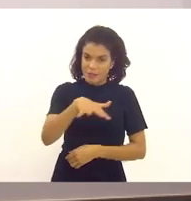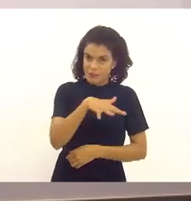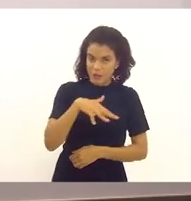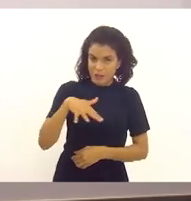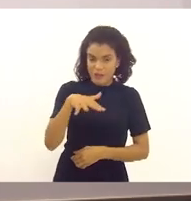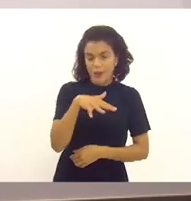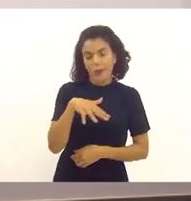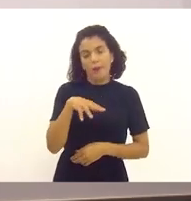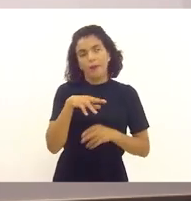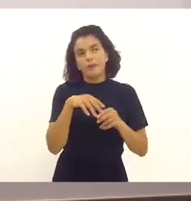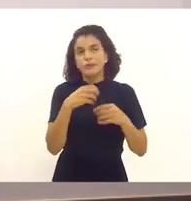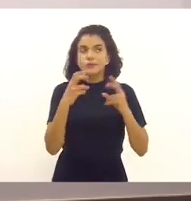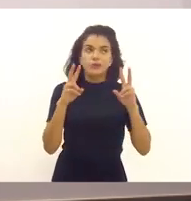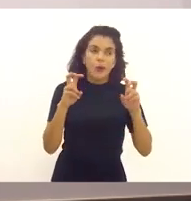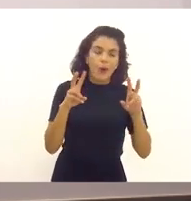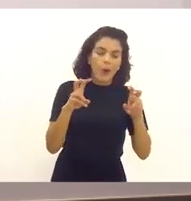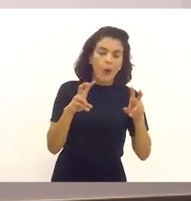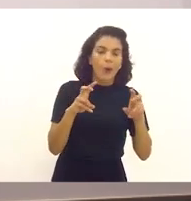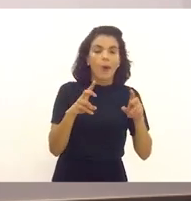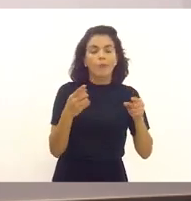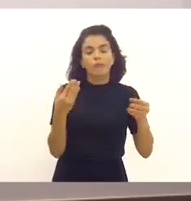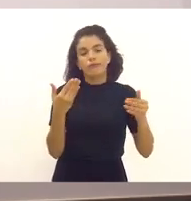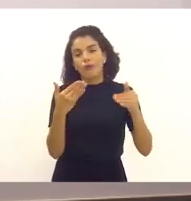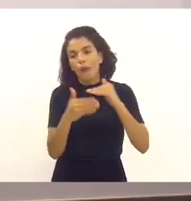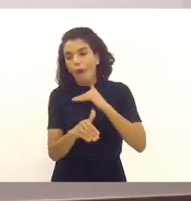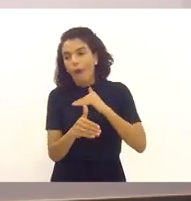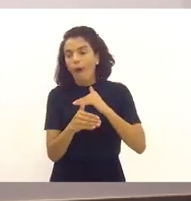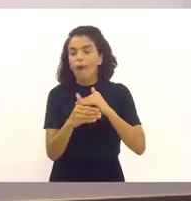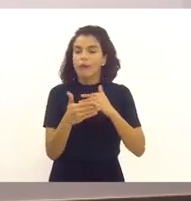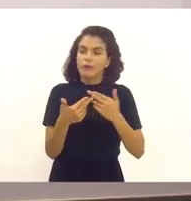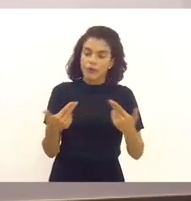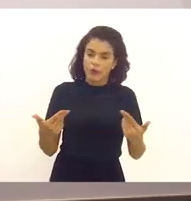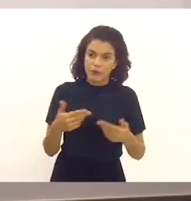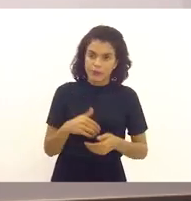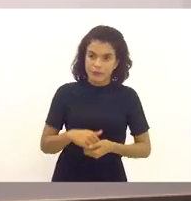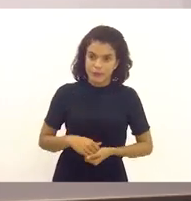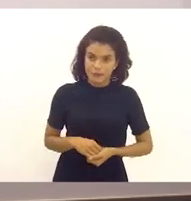de um lado como contraponto alguma coisa assim